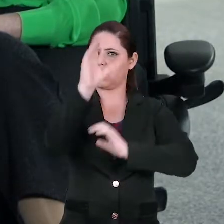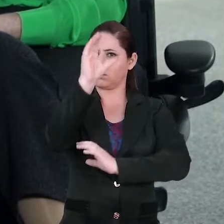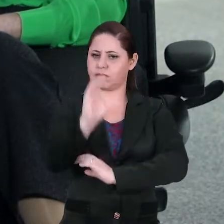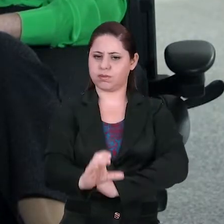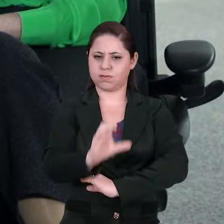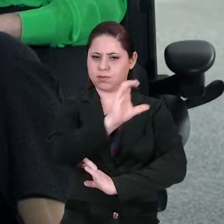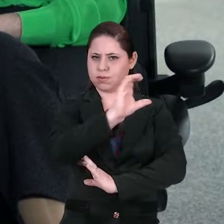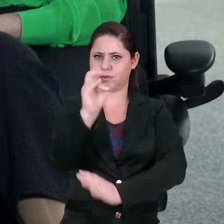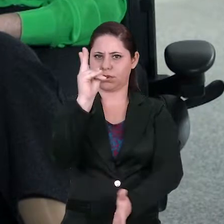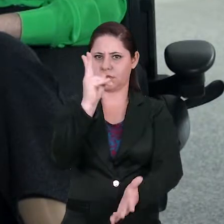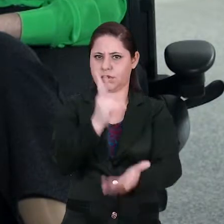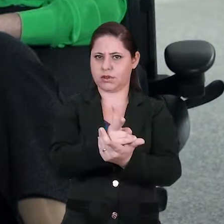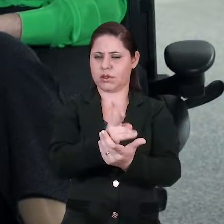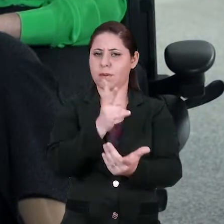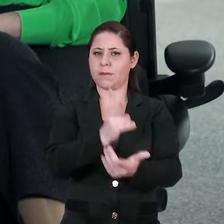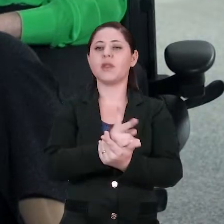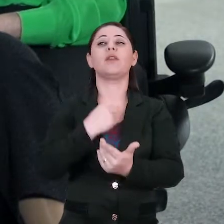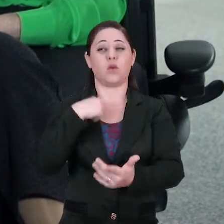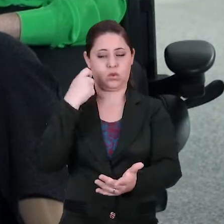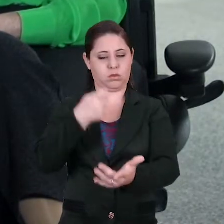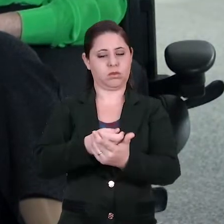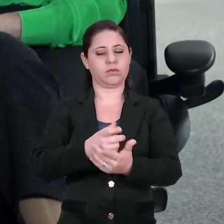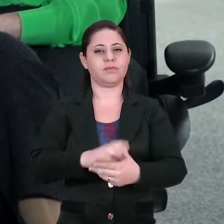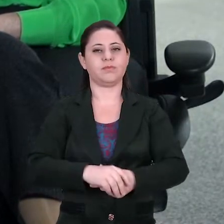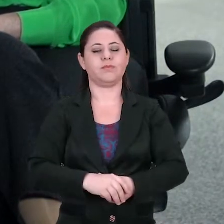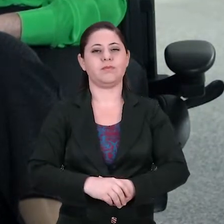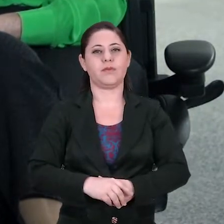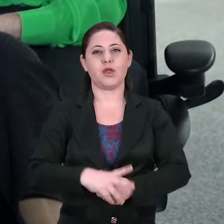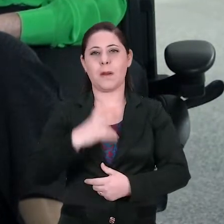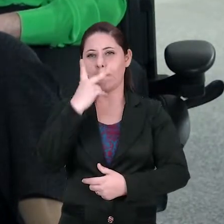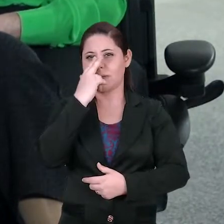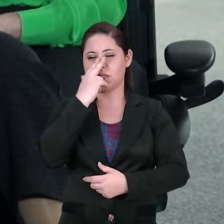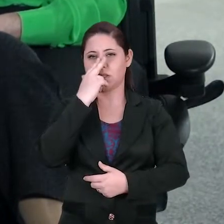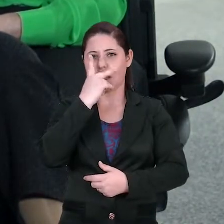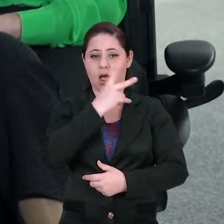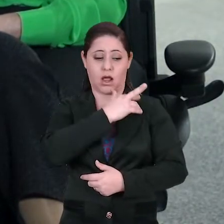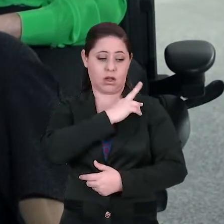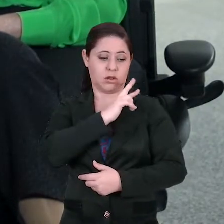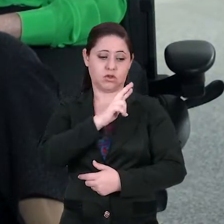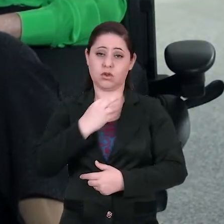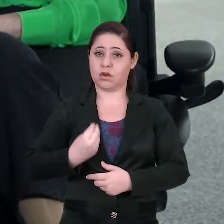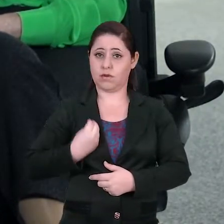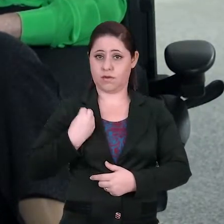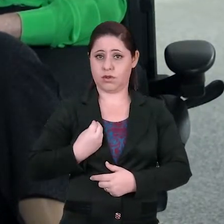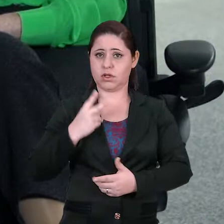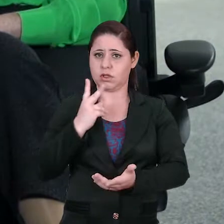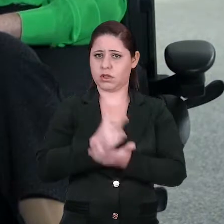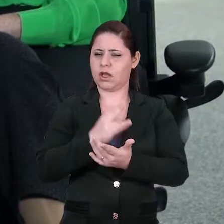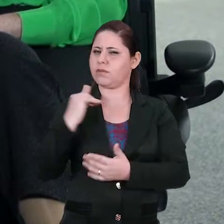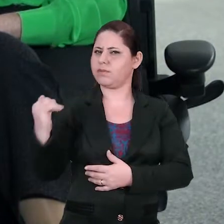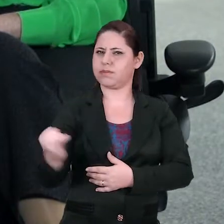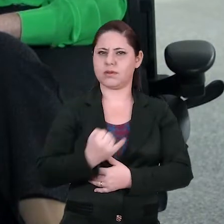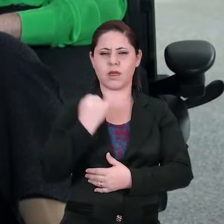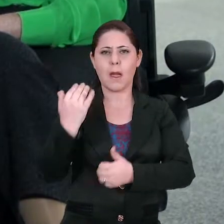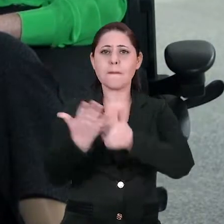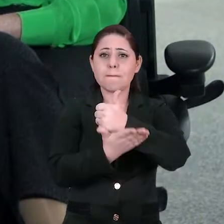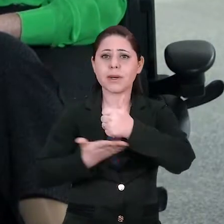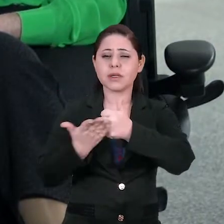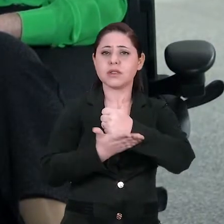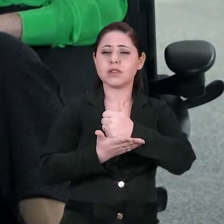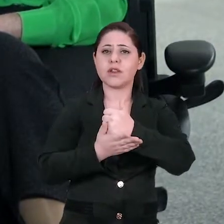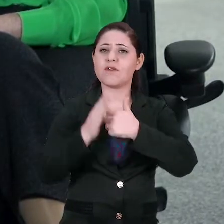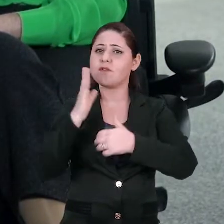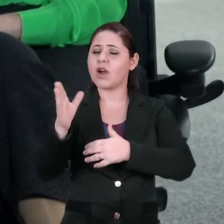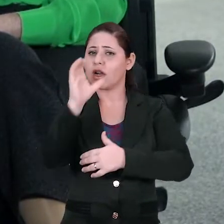foi muito católica, né? Continua. Você é uma figura, a religião na tua vida continua sendo